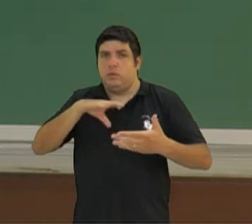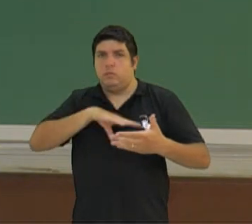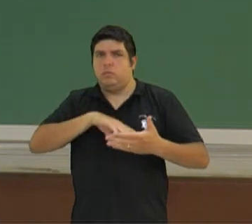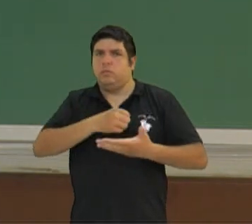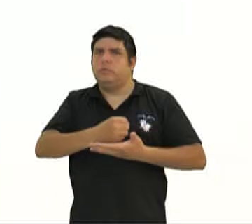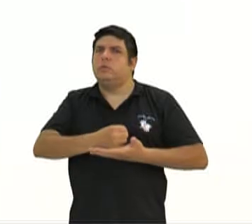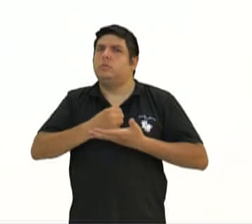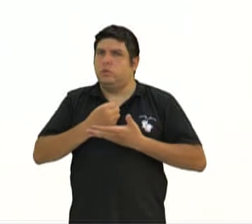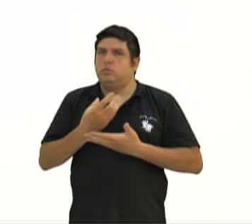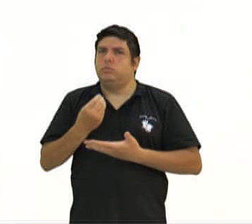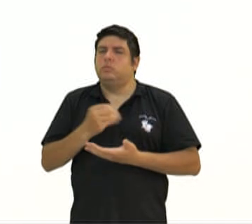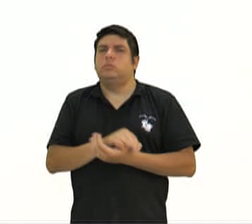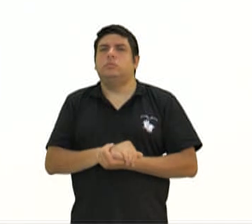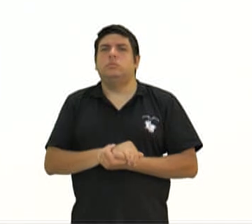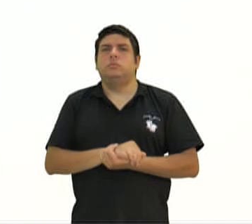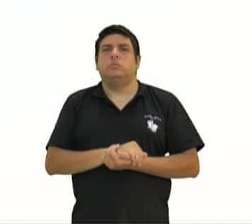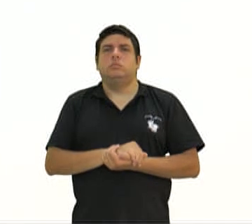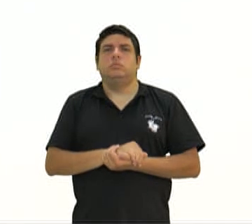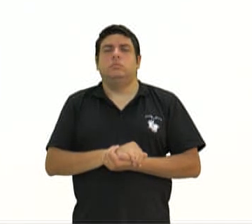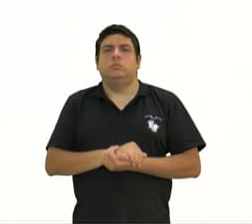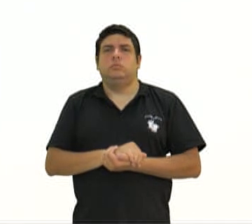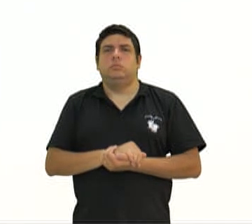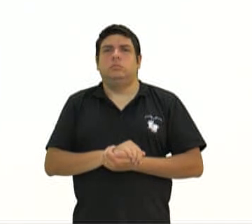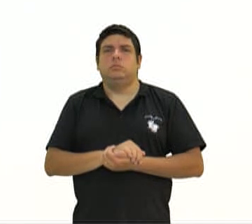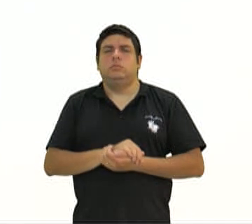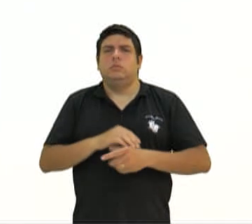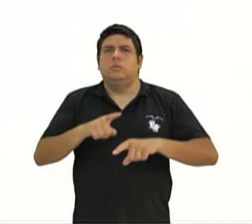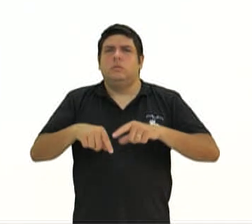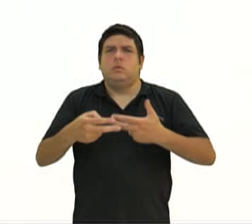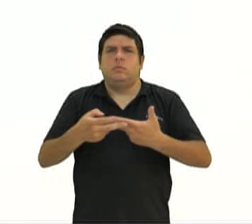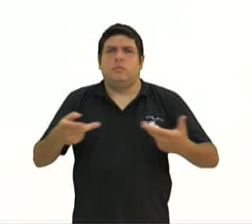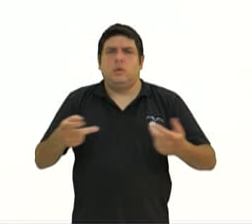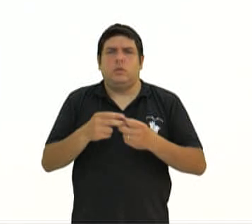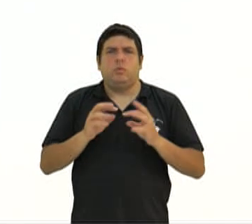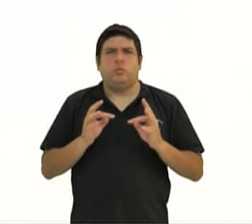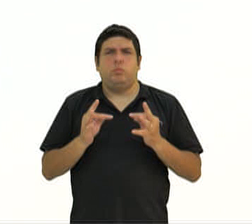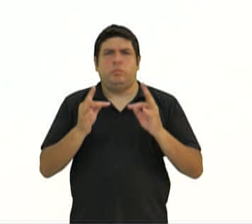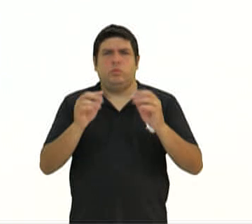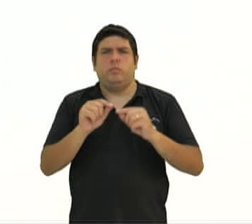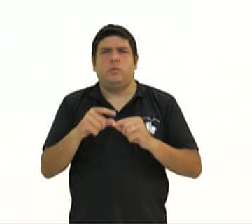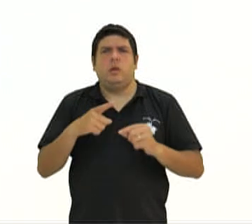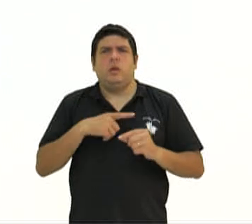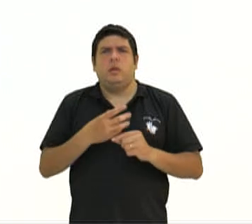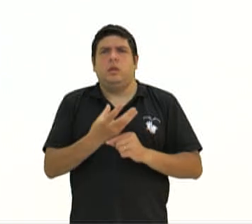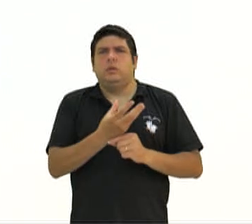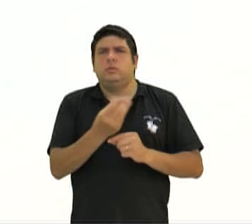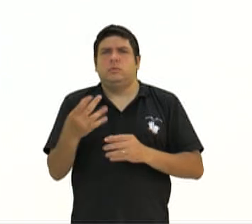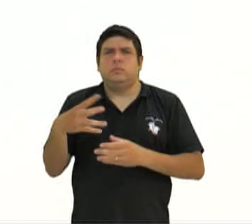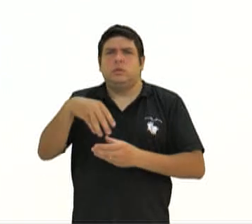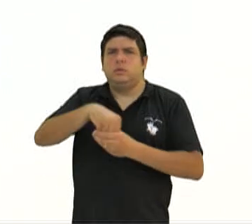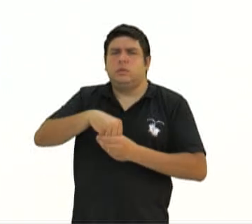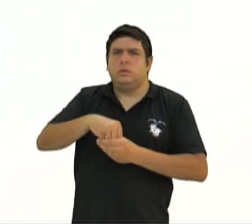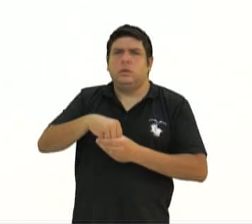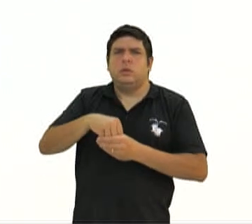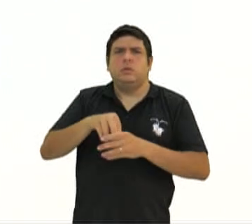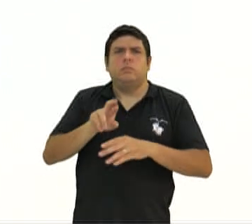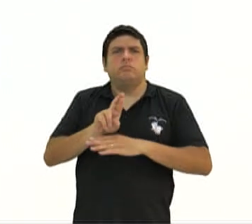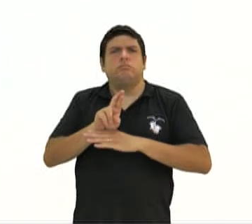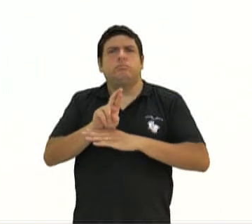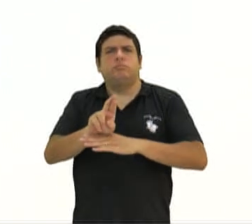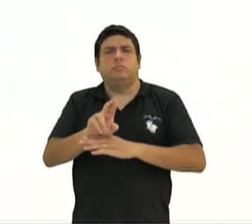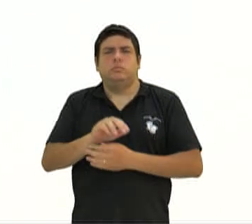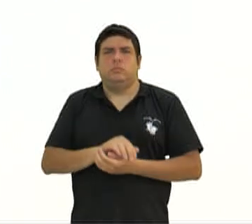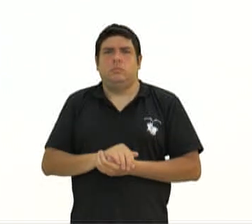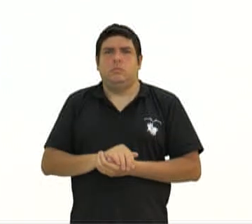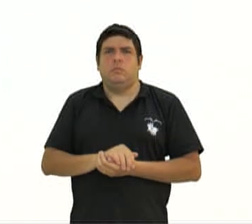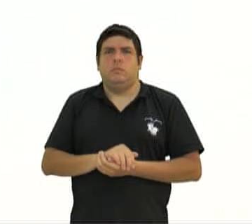Então, aqui diz: os aparelhos eletrônicos contam com um número cada vez maior de recursos. O autor do desenho